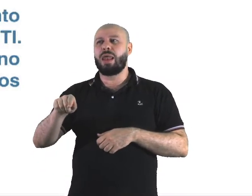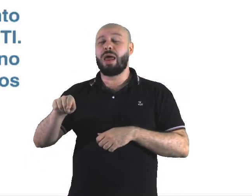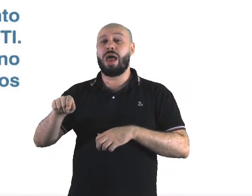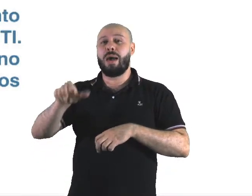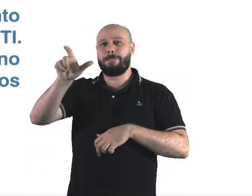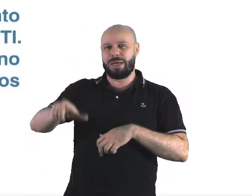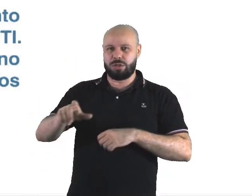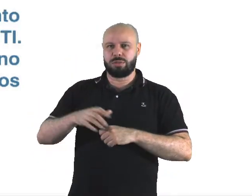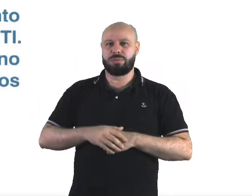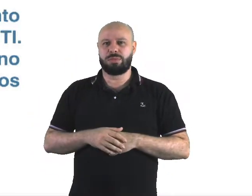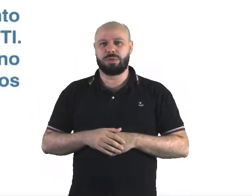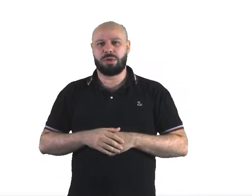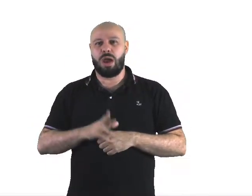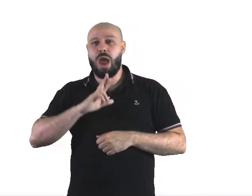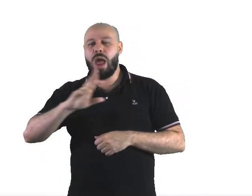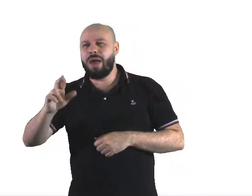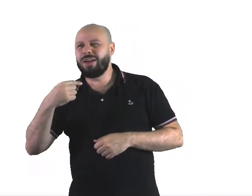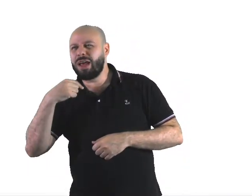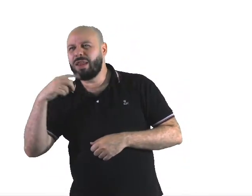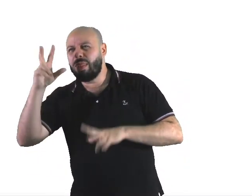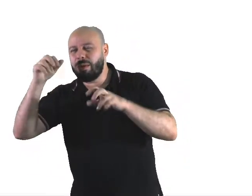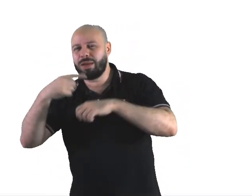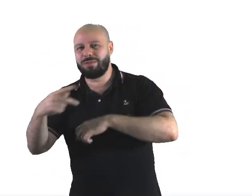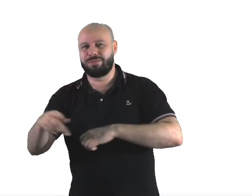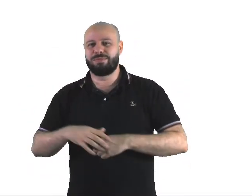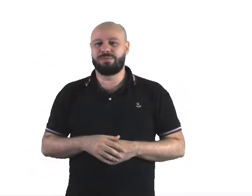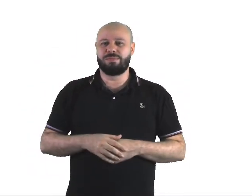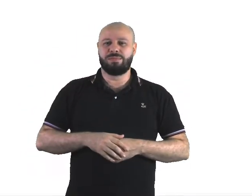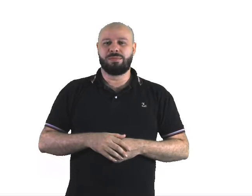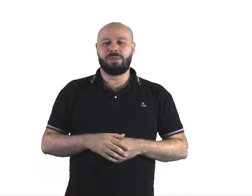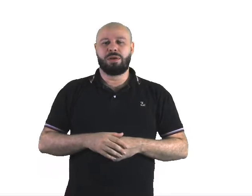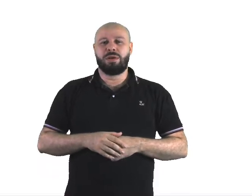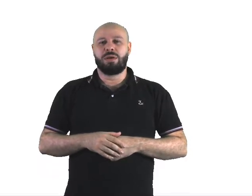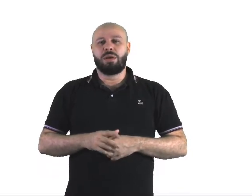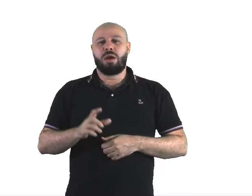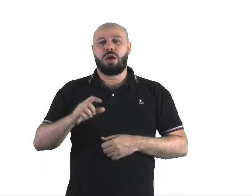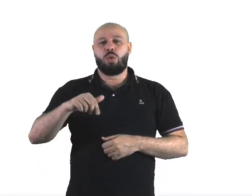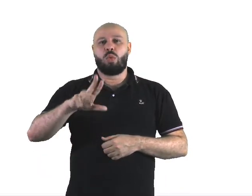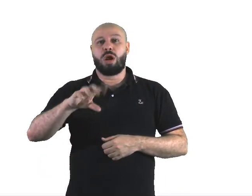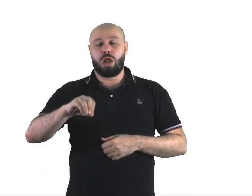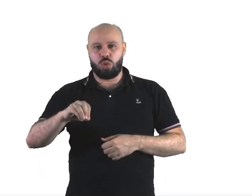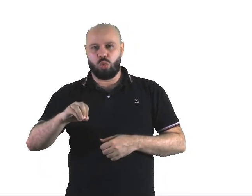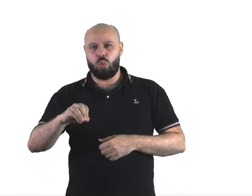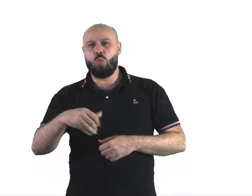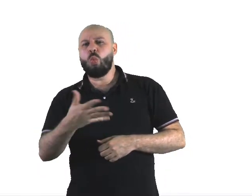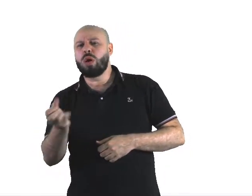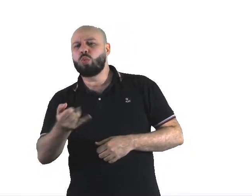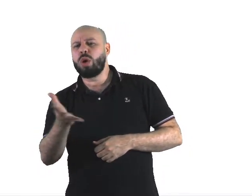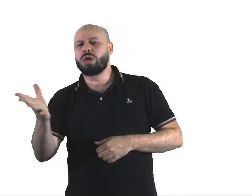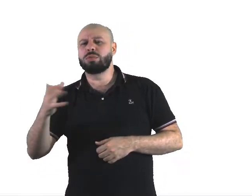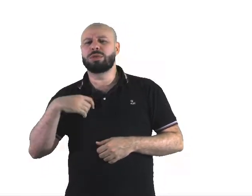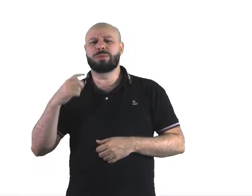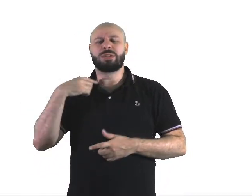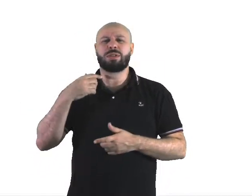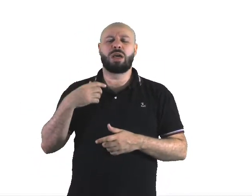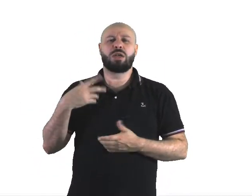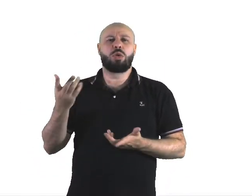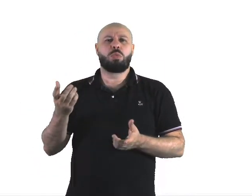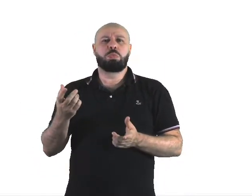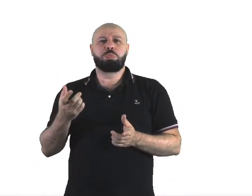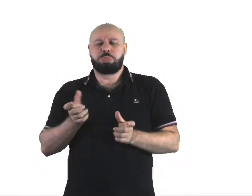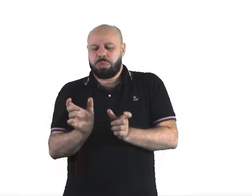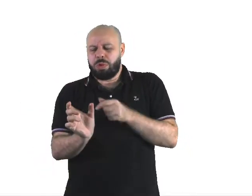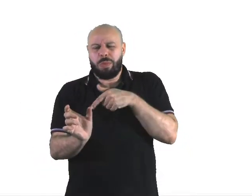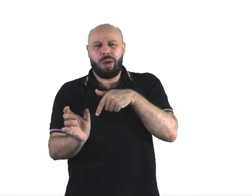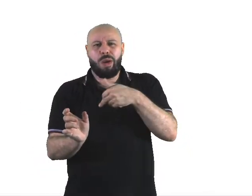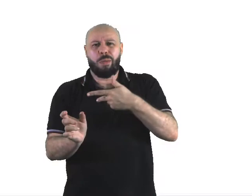quem, tá? Próximo, o quanto. É um pronome relativo que virá antecedido por um pronome indefinido. Tudo,